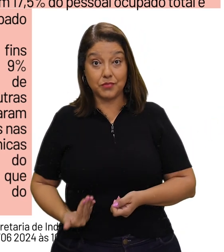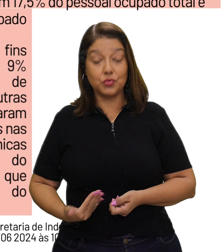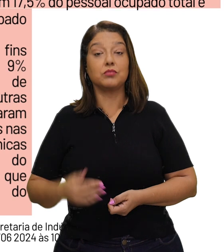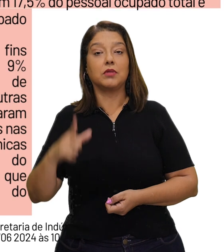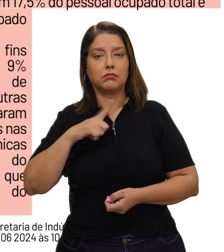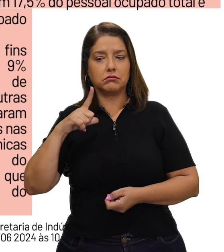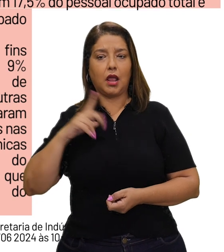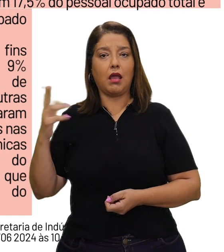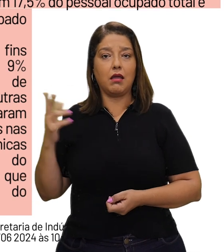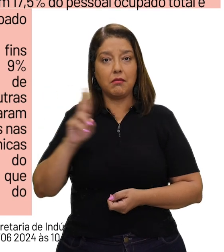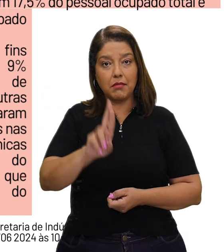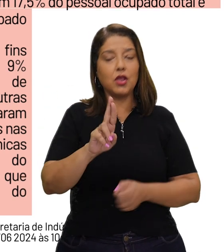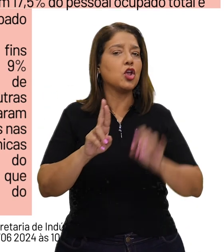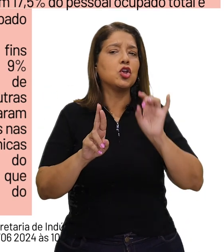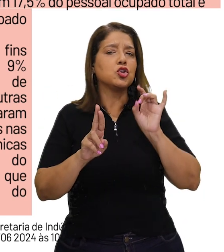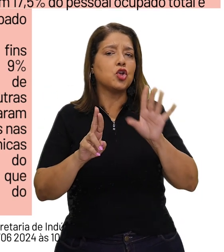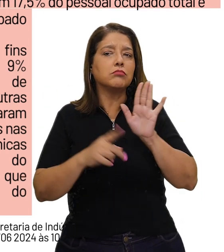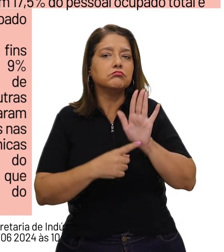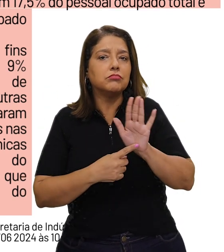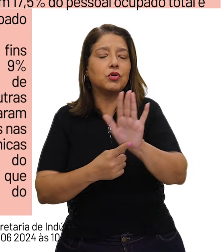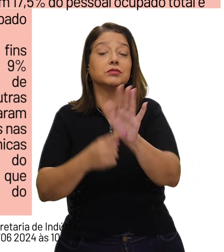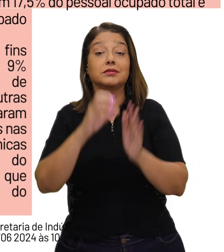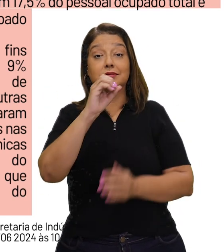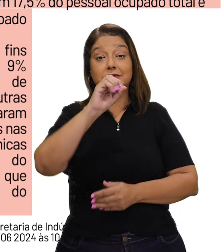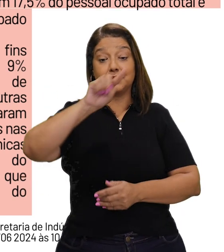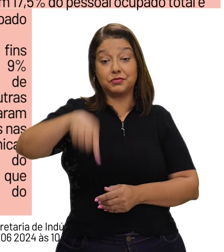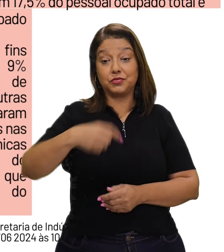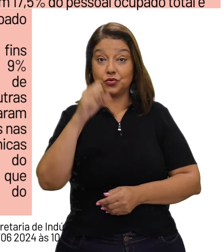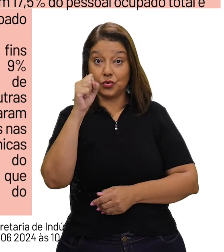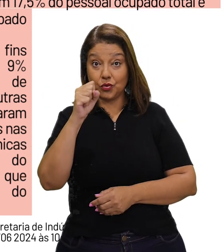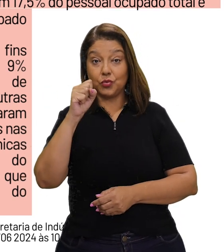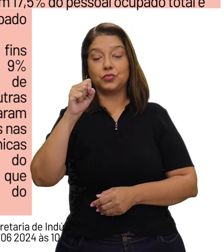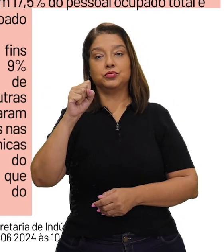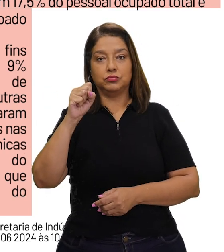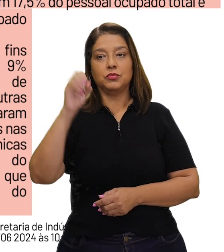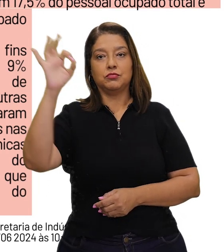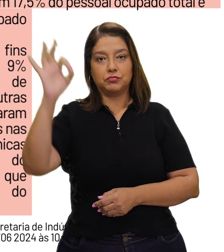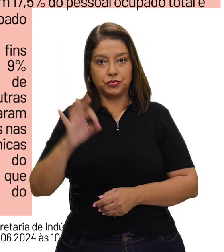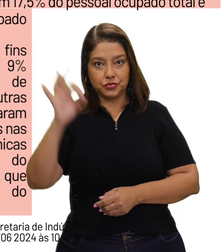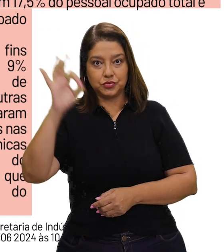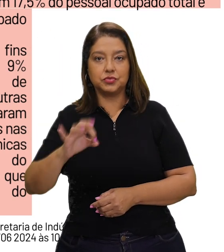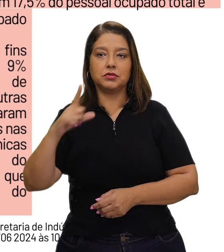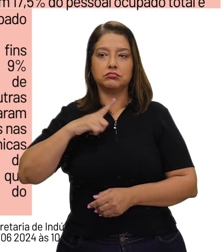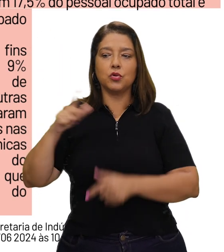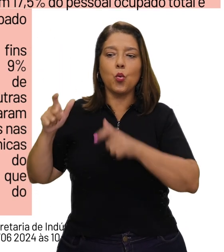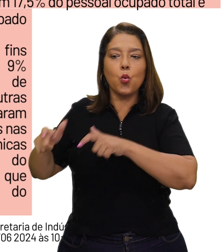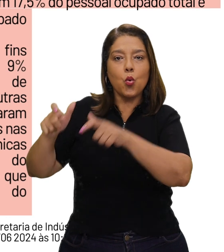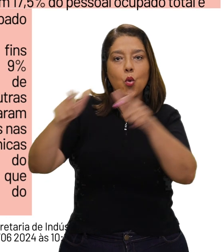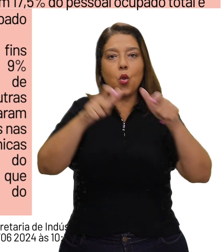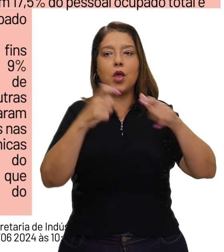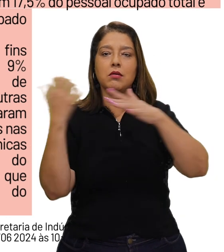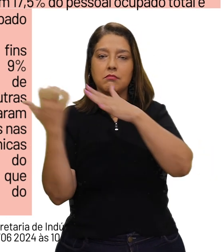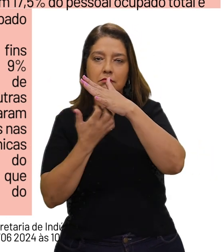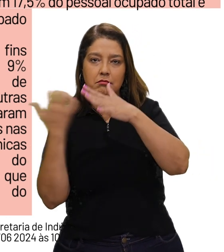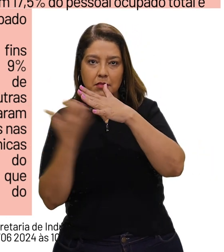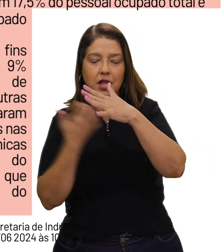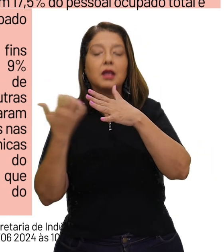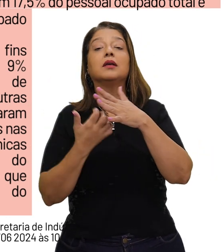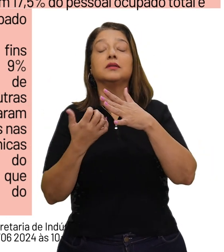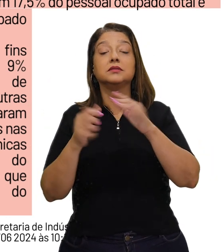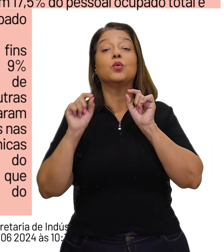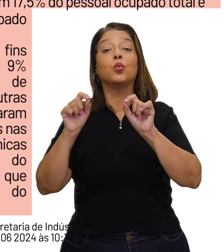de representarem somente 0,8% das unidades locais de empresas e outras